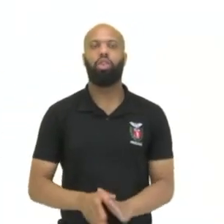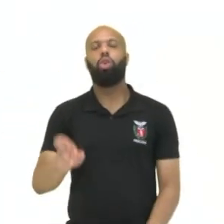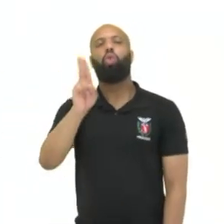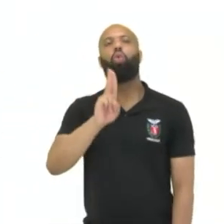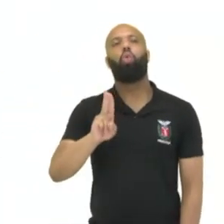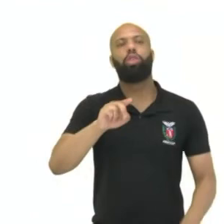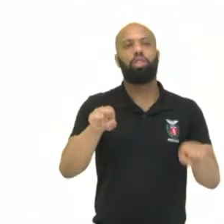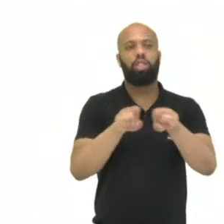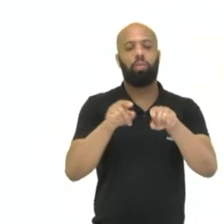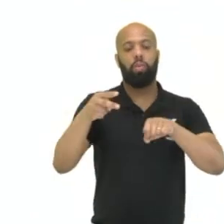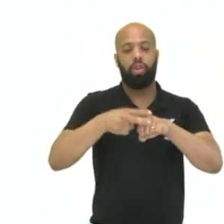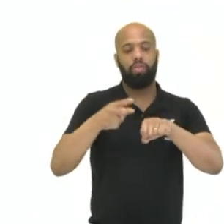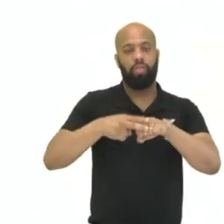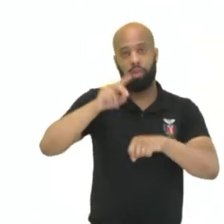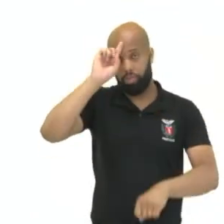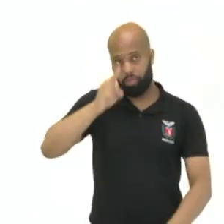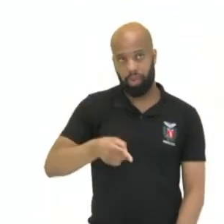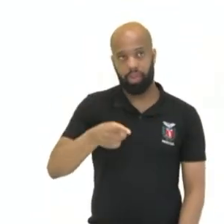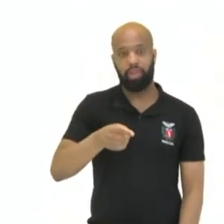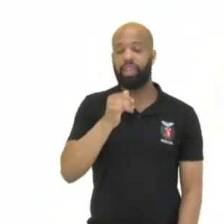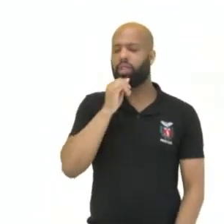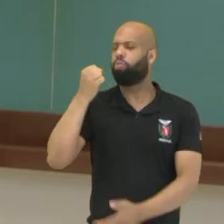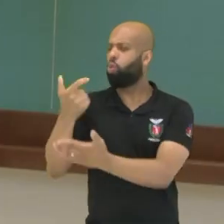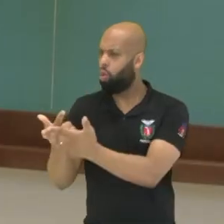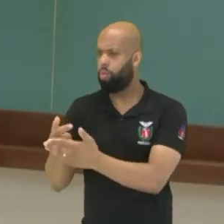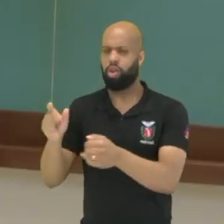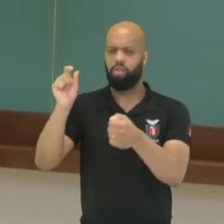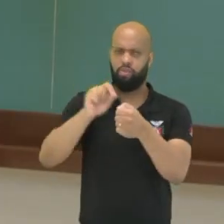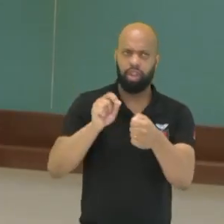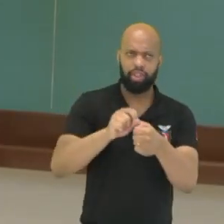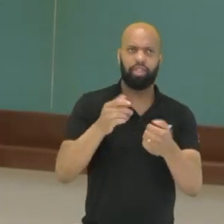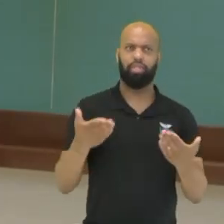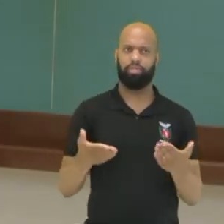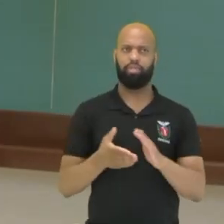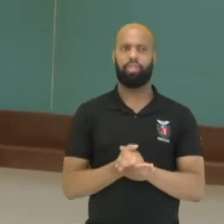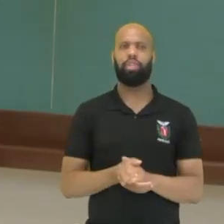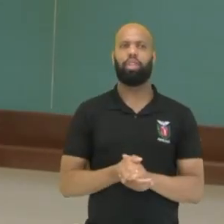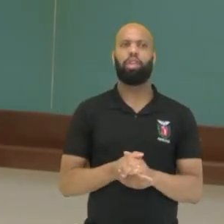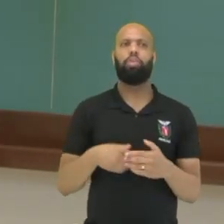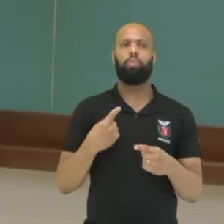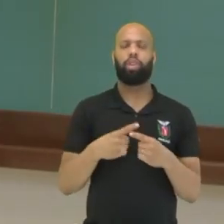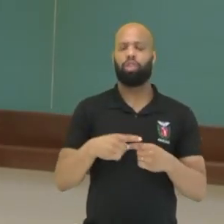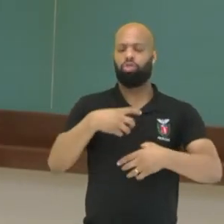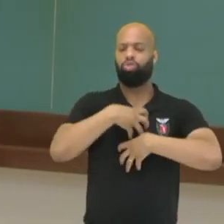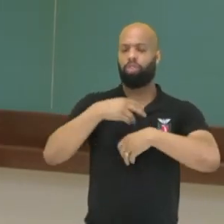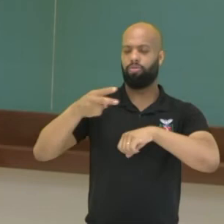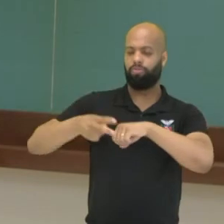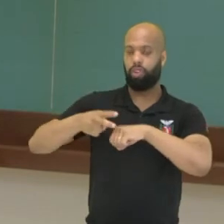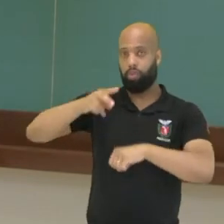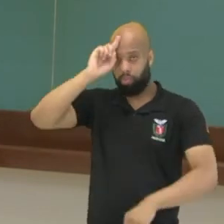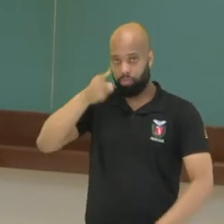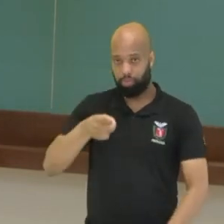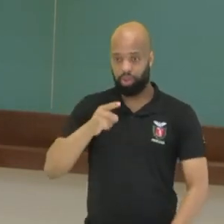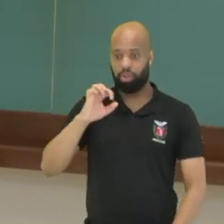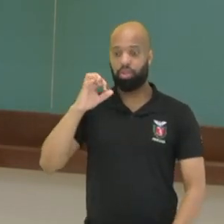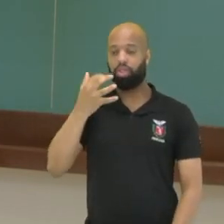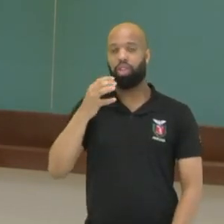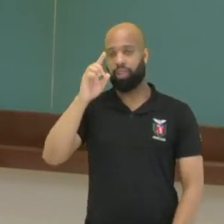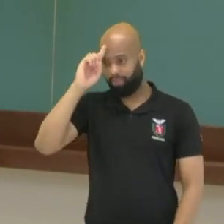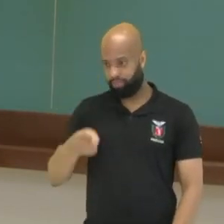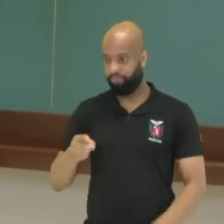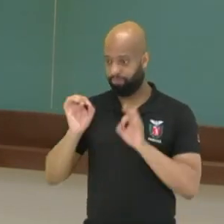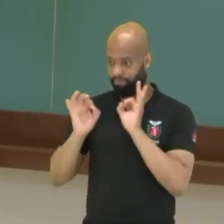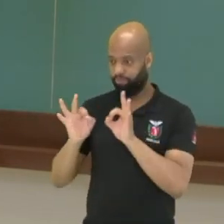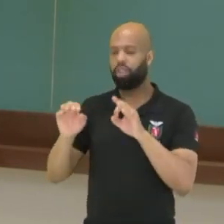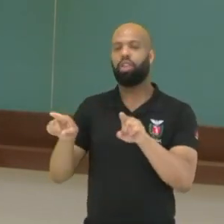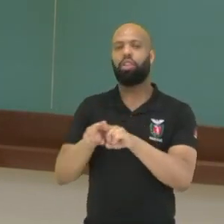Utilização de verbos no imperativo, compre, faça. Lembrando que o modo imperativo, ele ocorre no imperativo